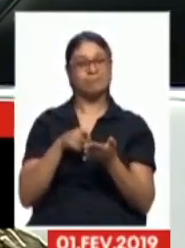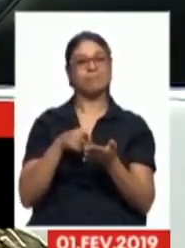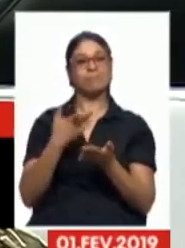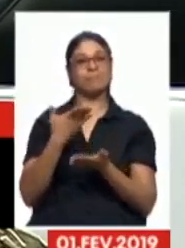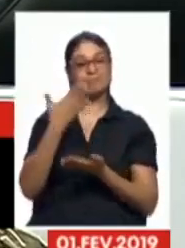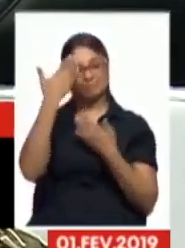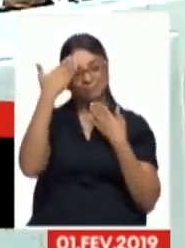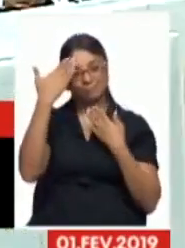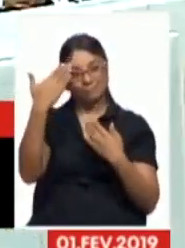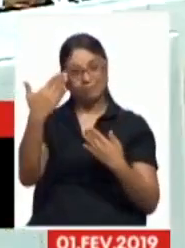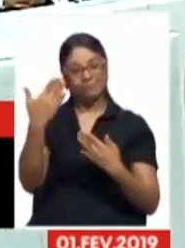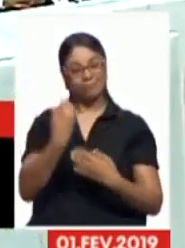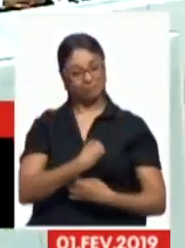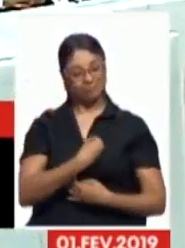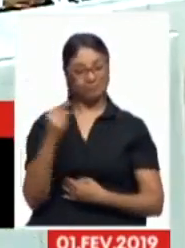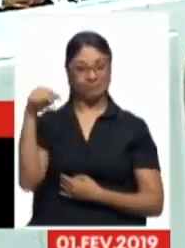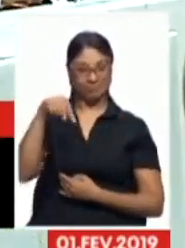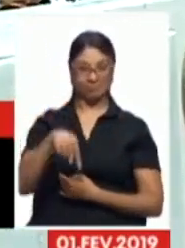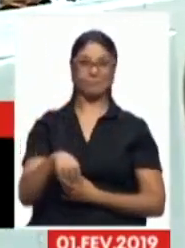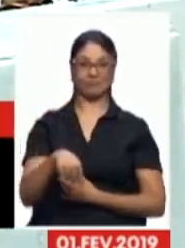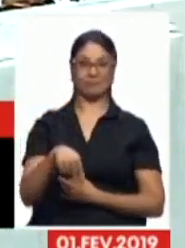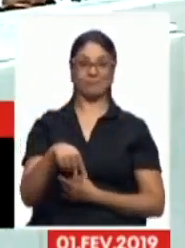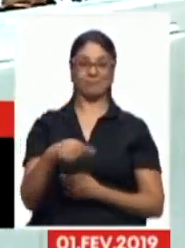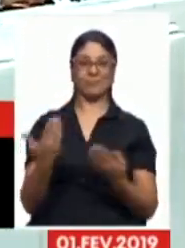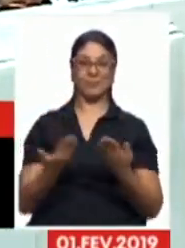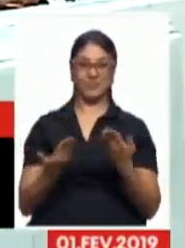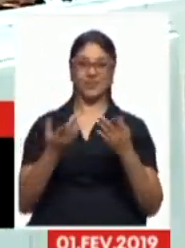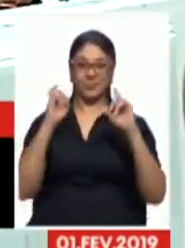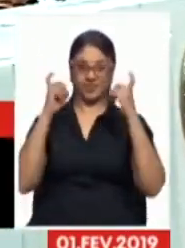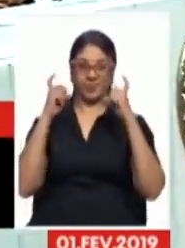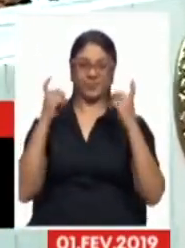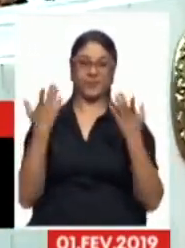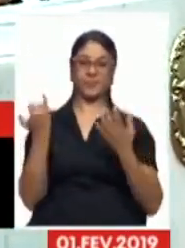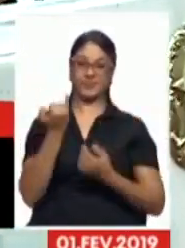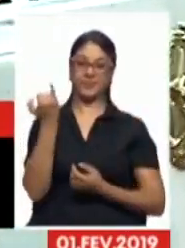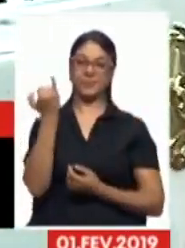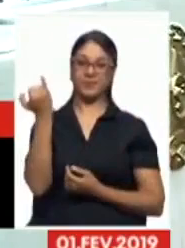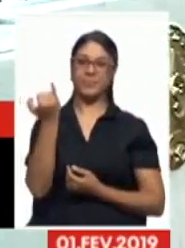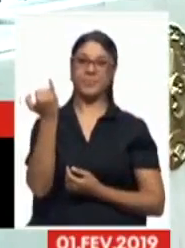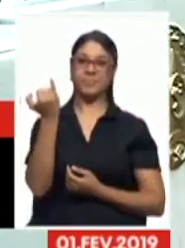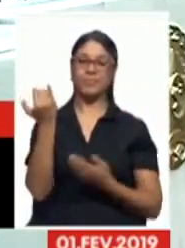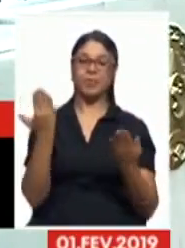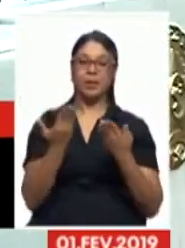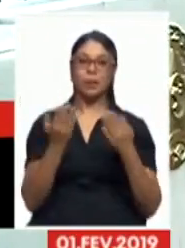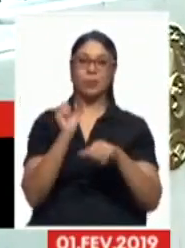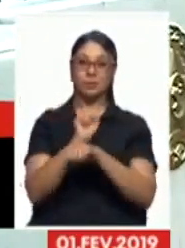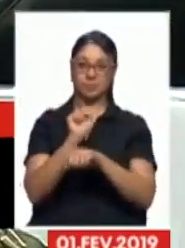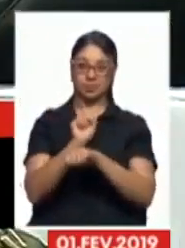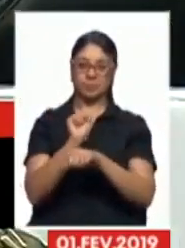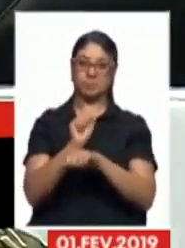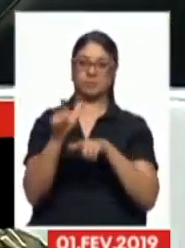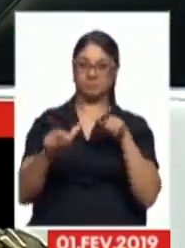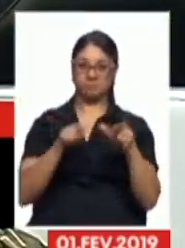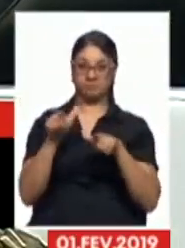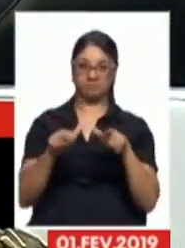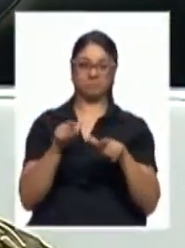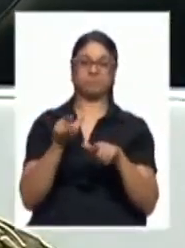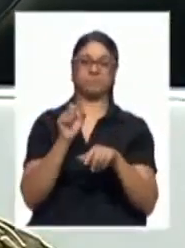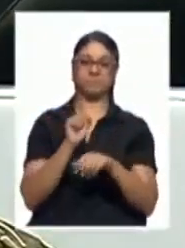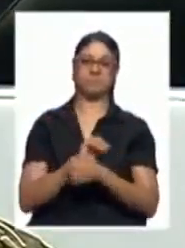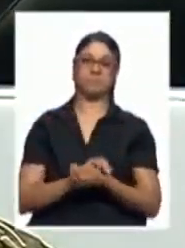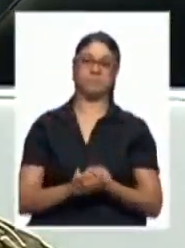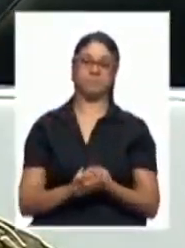agradecimentos pelo comparecimento a esta solenidade. Estão suspensos os nossos trabalhos.